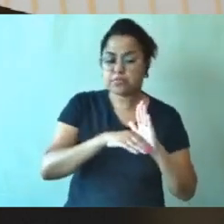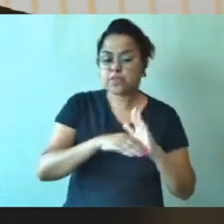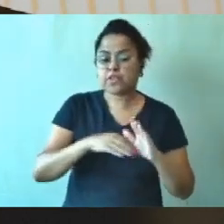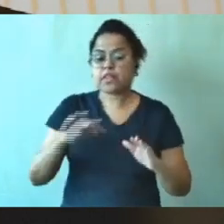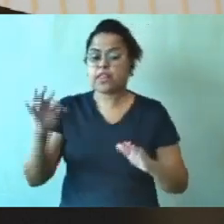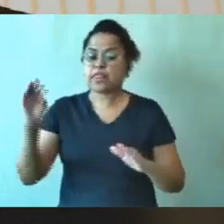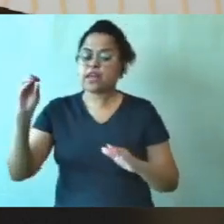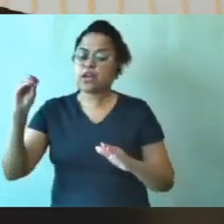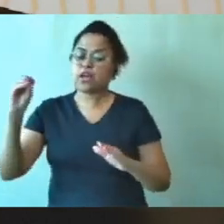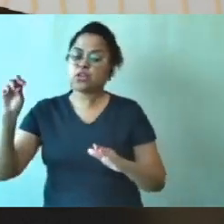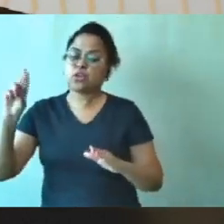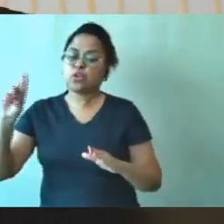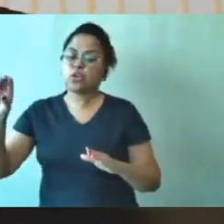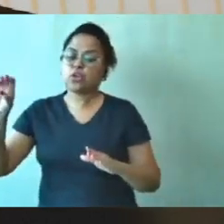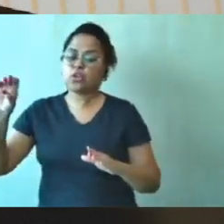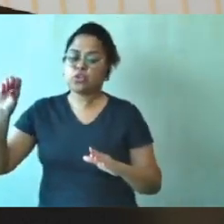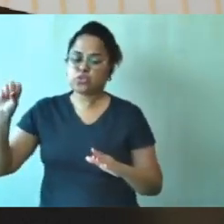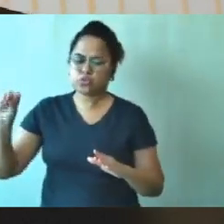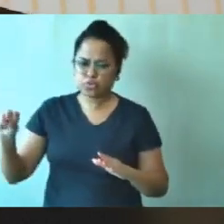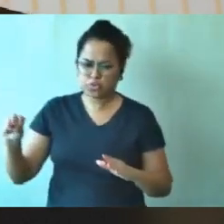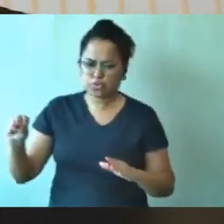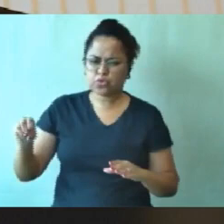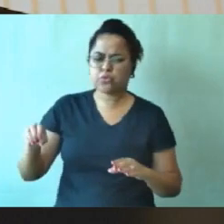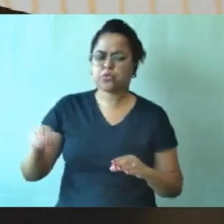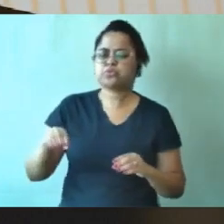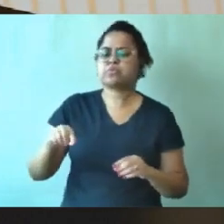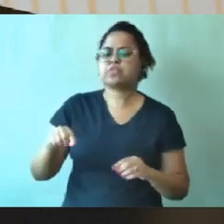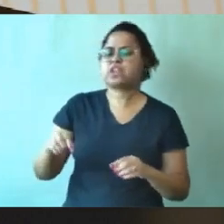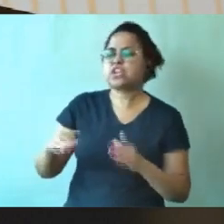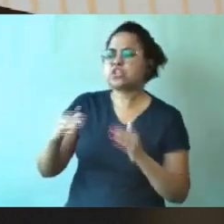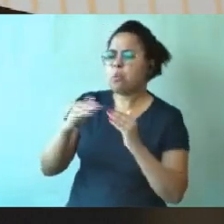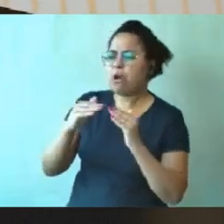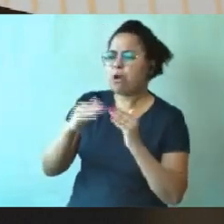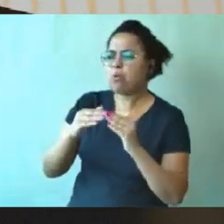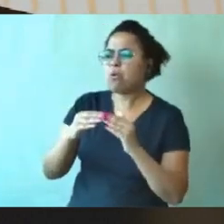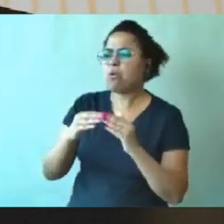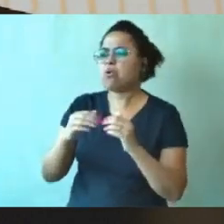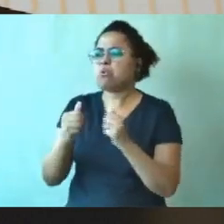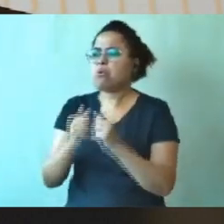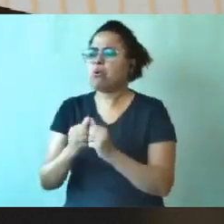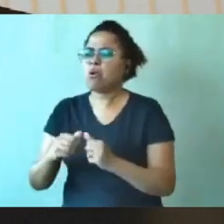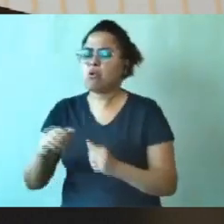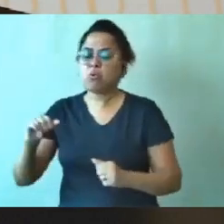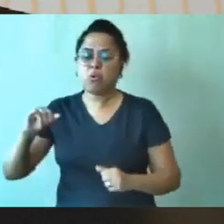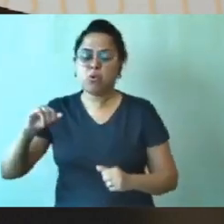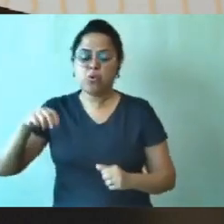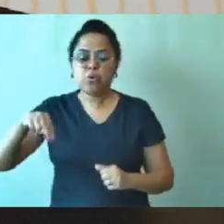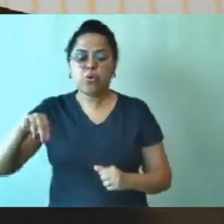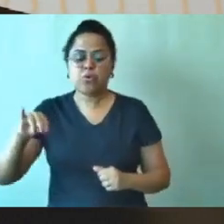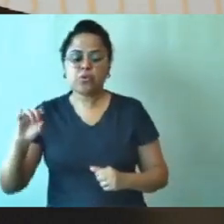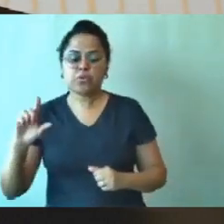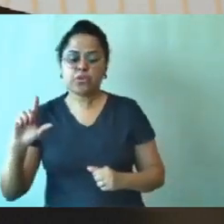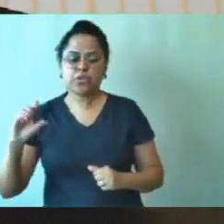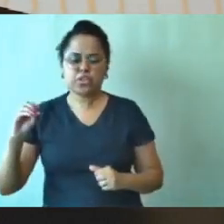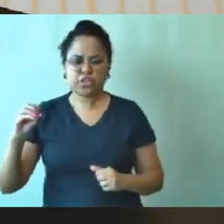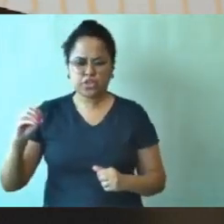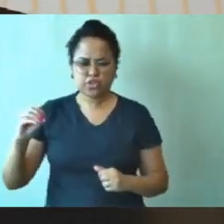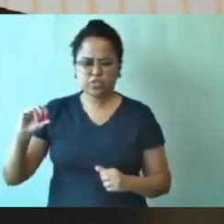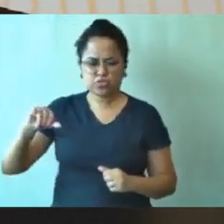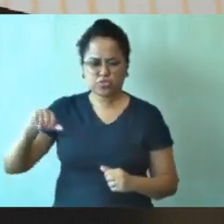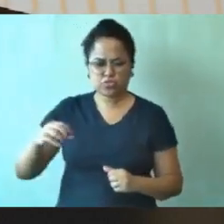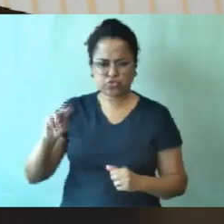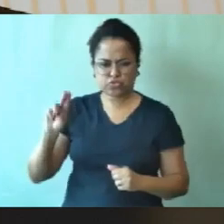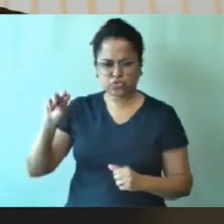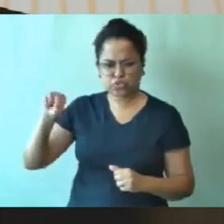Torres e o da Torres, e o meu com o grupo representado pelo Nilo Júnior. Ok, aí depois, na só sequência... Só para esclarecer, sim. Eu